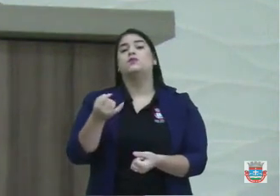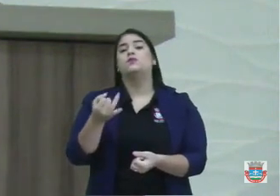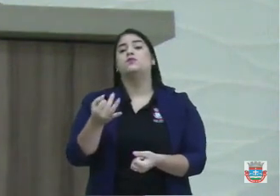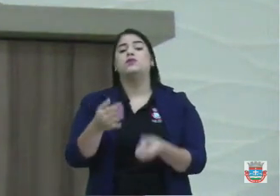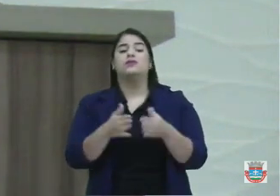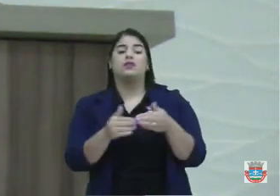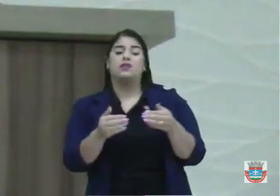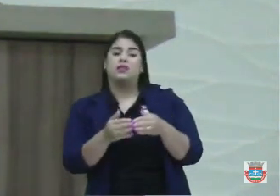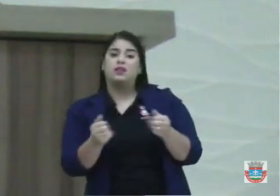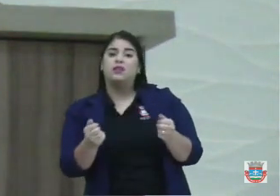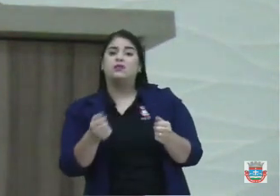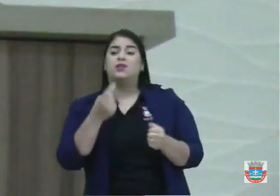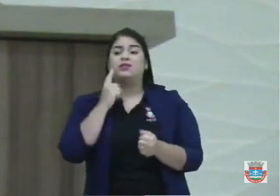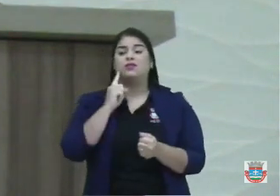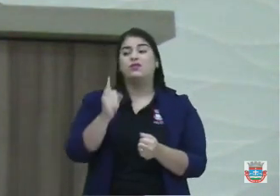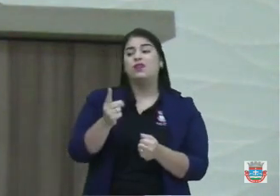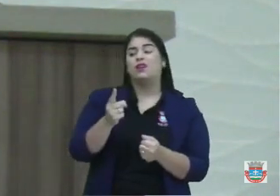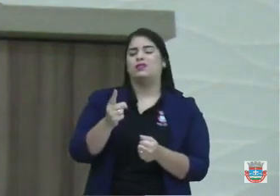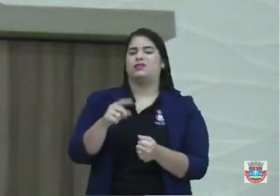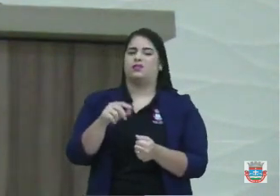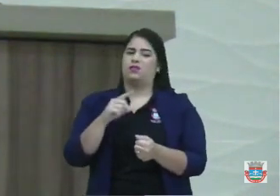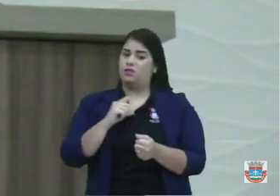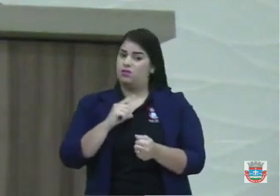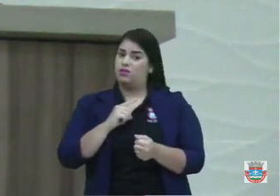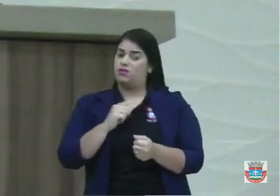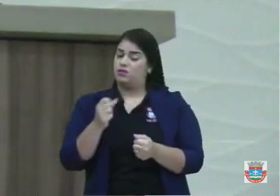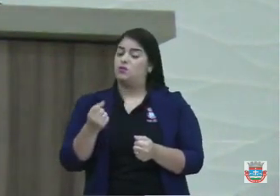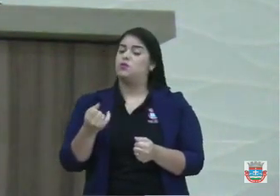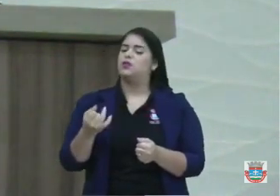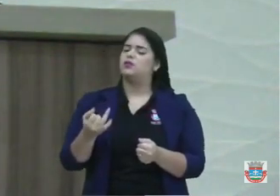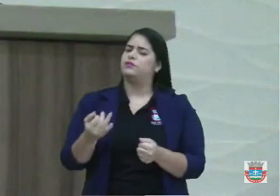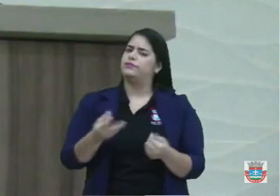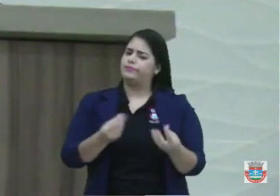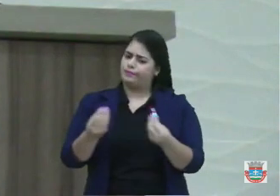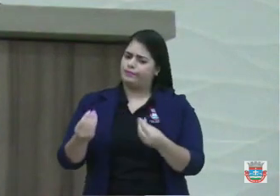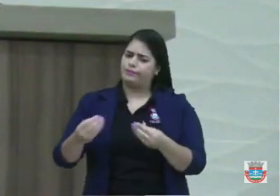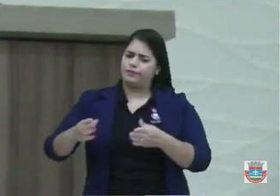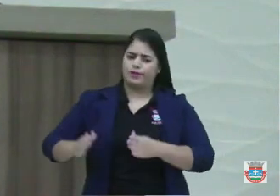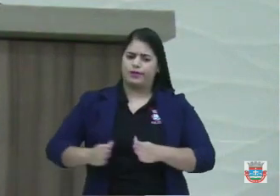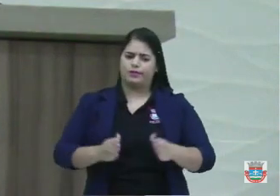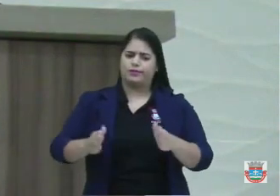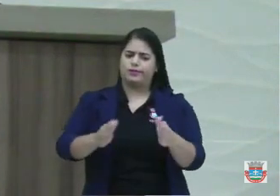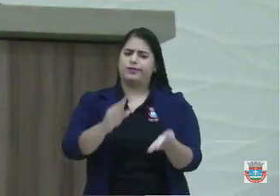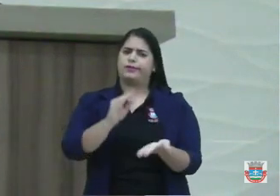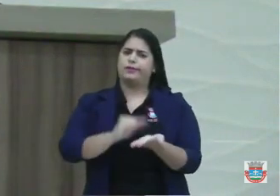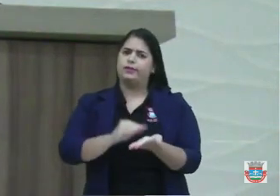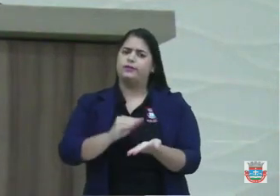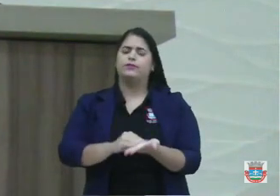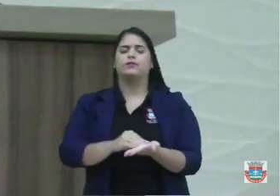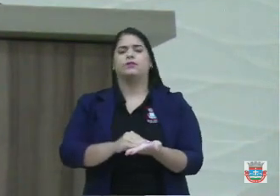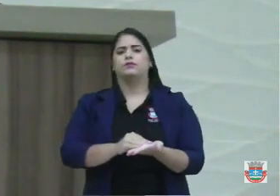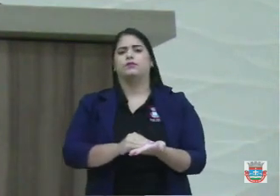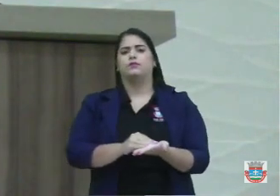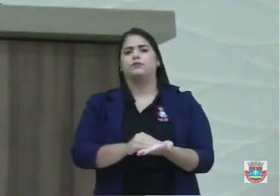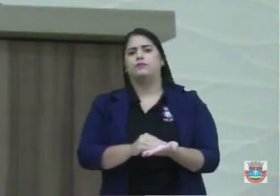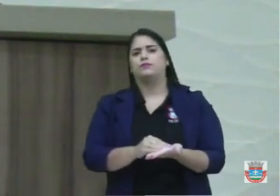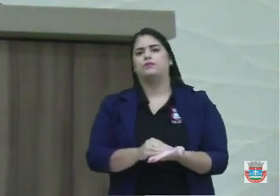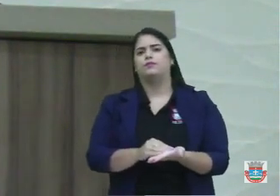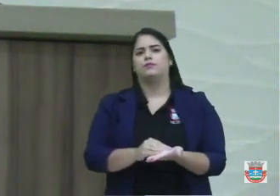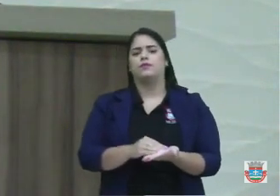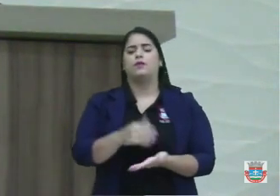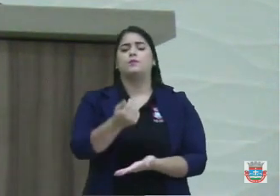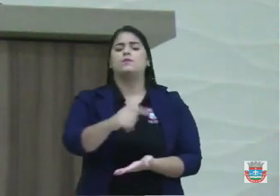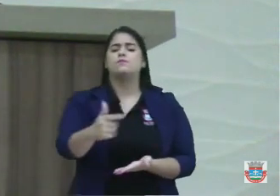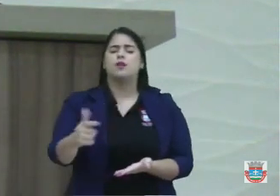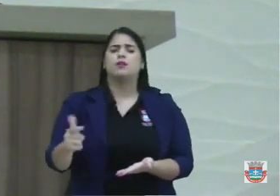já pedi. Peço toda vez que encontro o prefeito, o secretário, as estradas que falta fazer, colocar material,